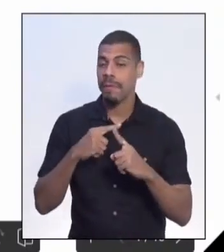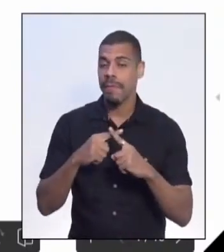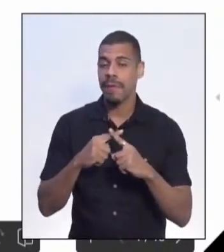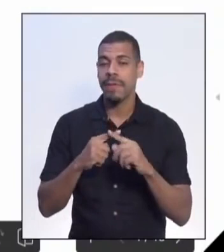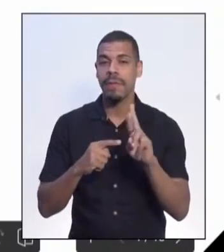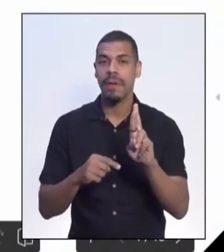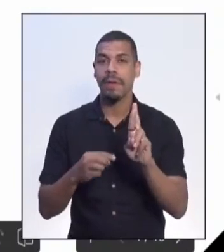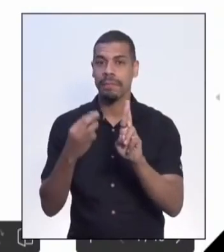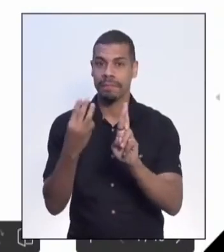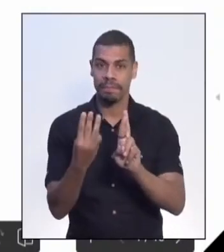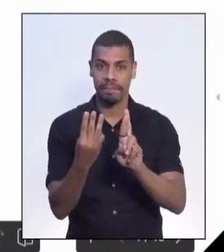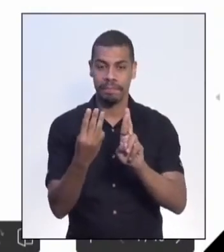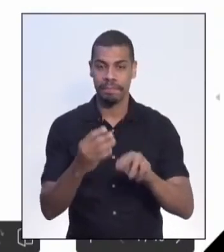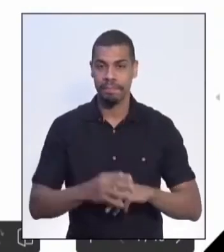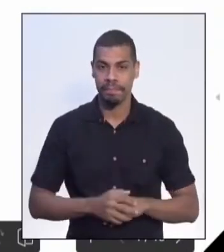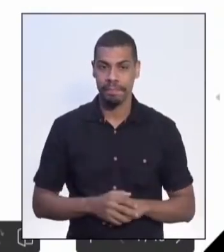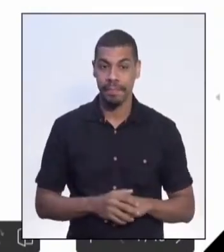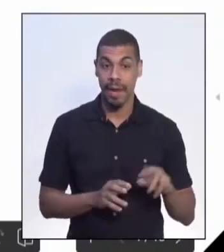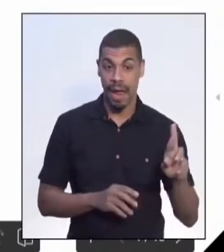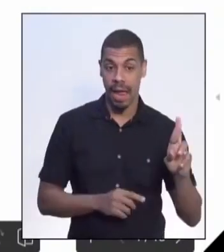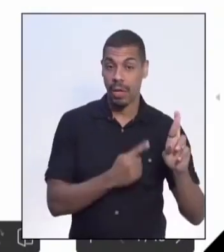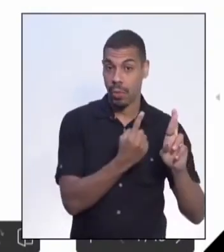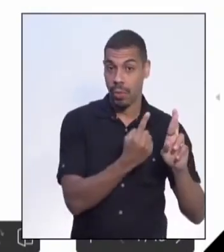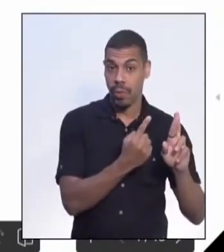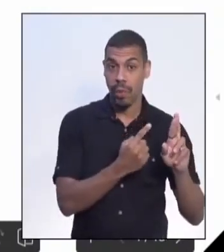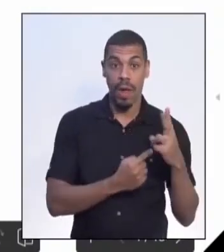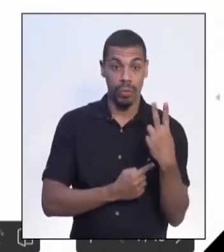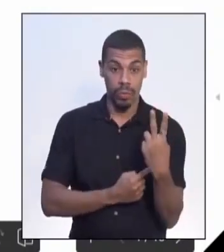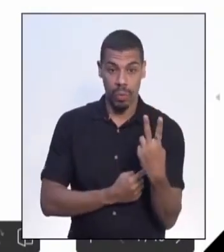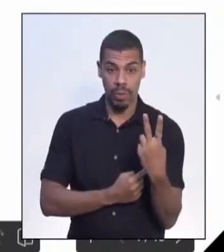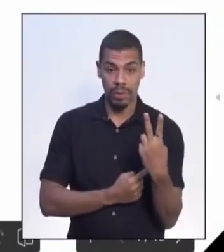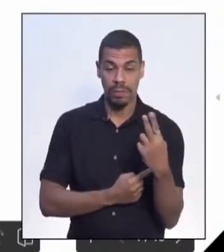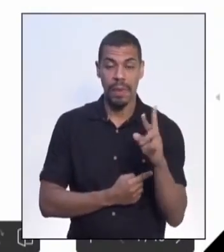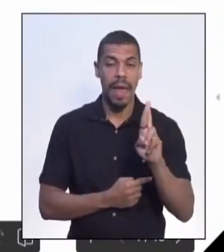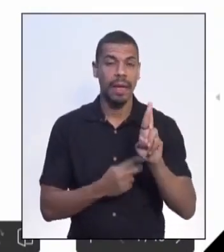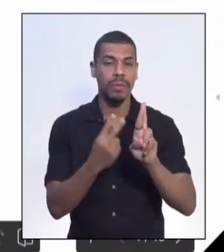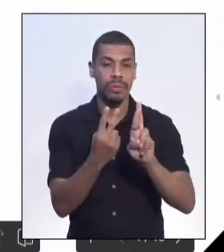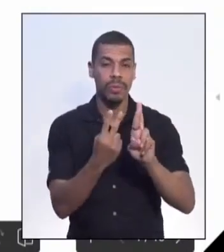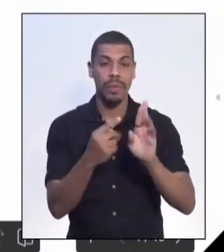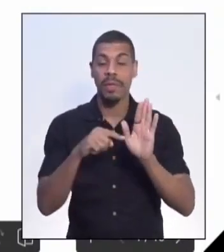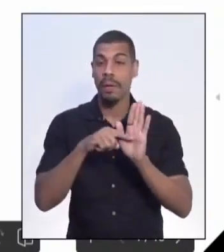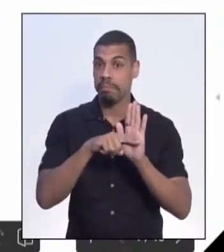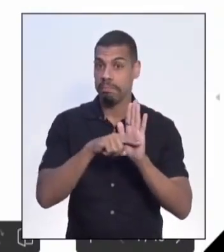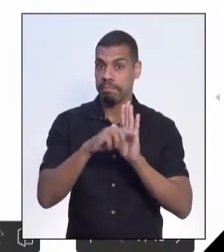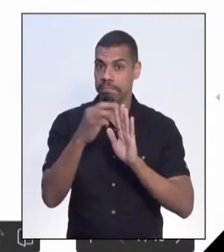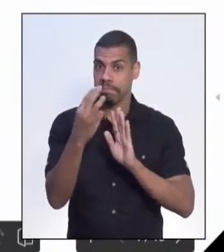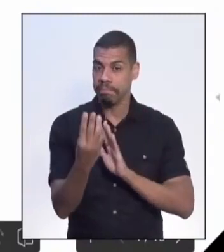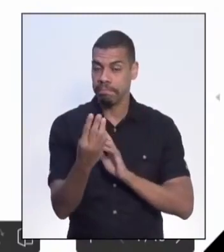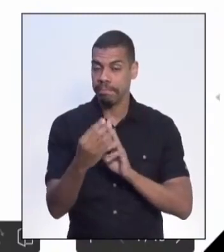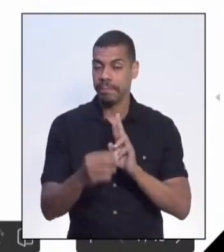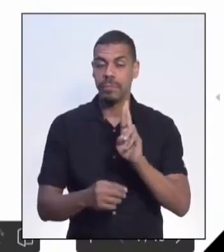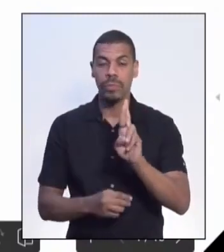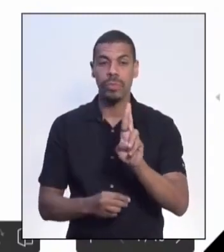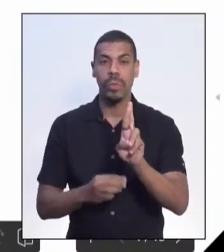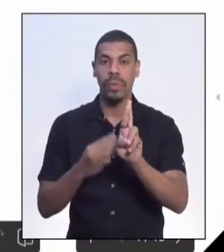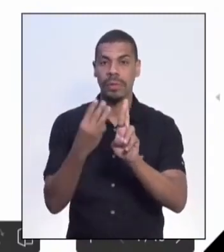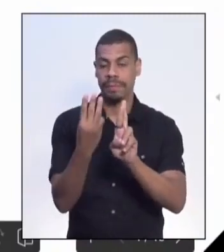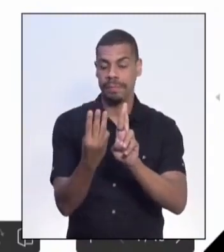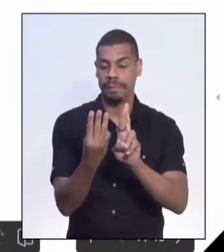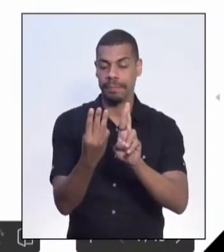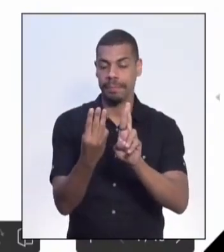vezes R3. R1 é 2, o R3 é negativo dentro dos parênteses